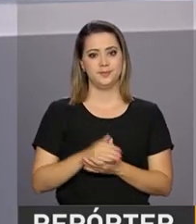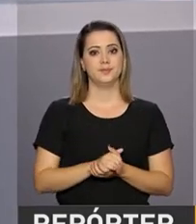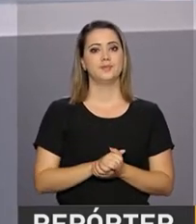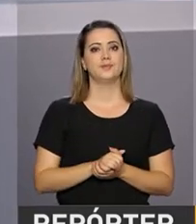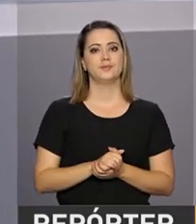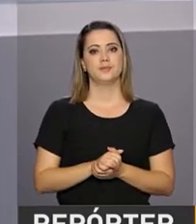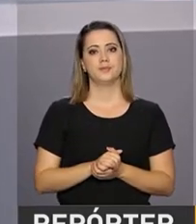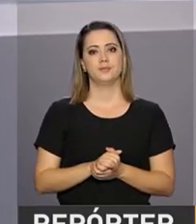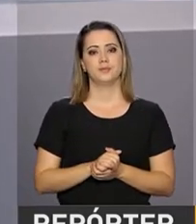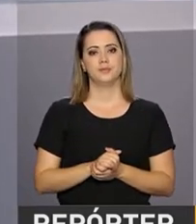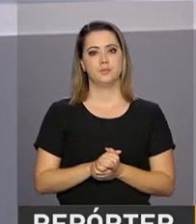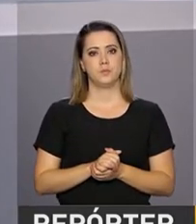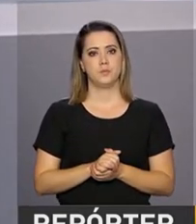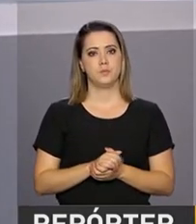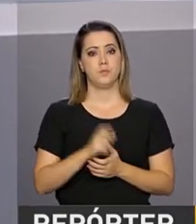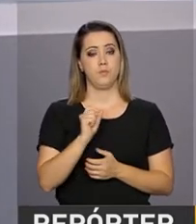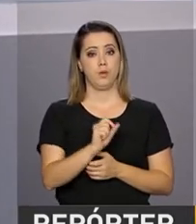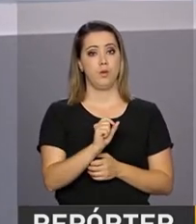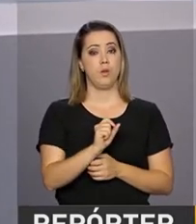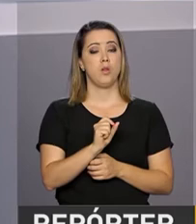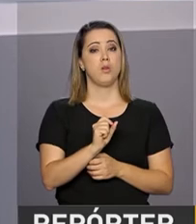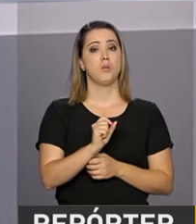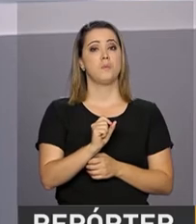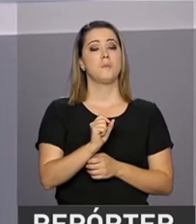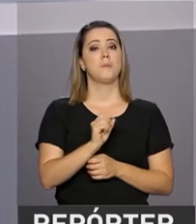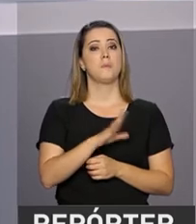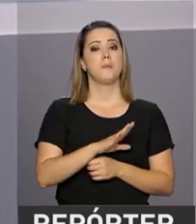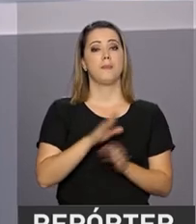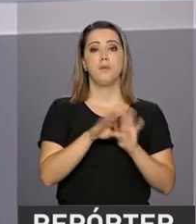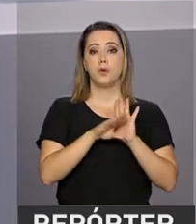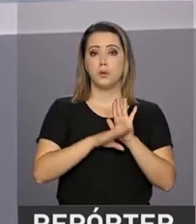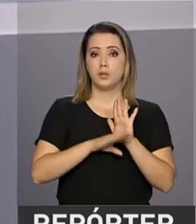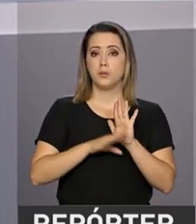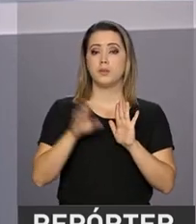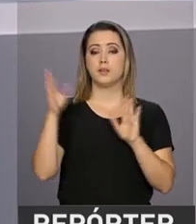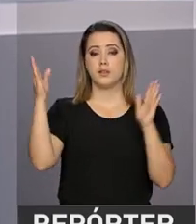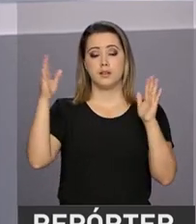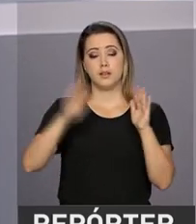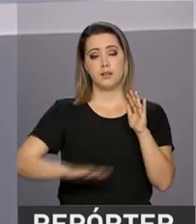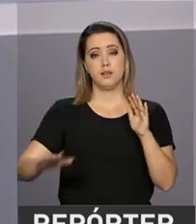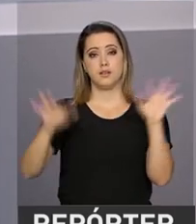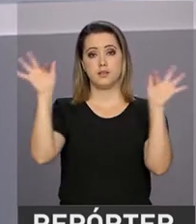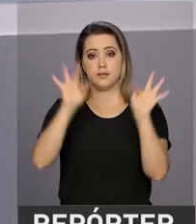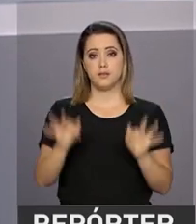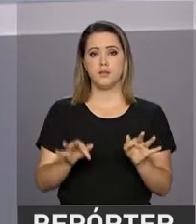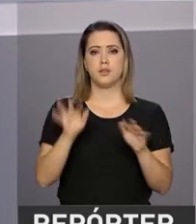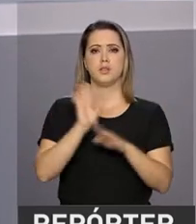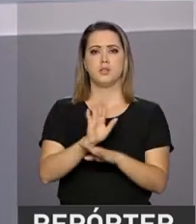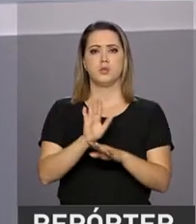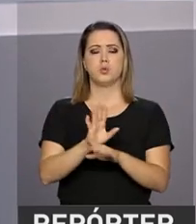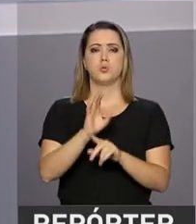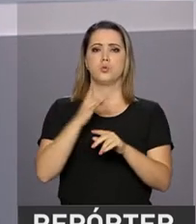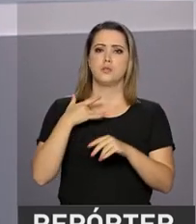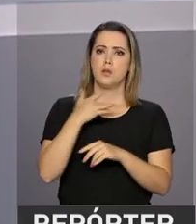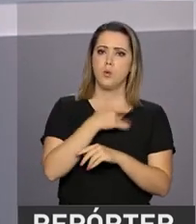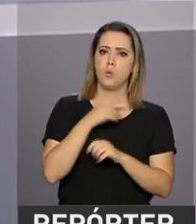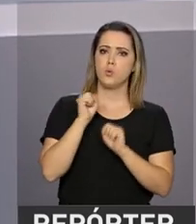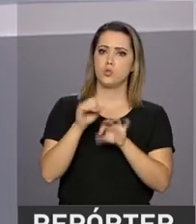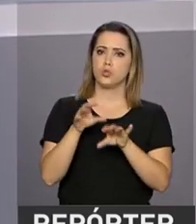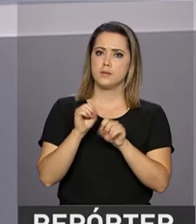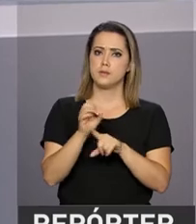do desenvolvimento social e agrário criança feliz atua nas áreas de saúde assistência social educação